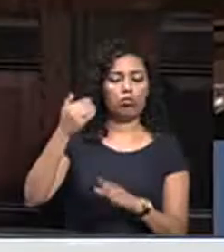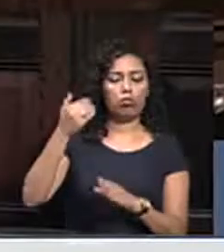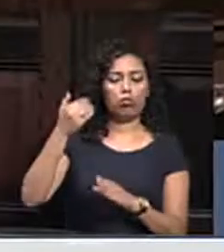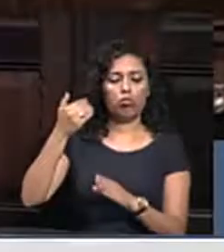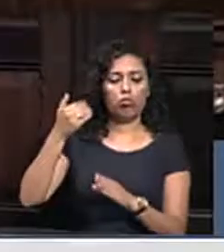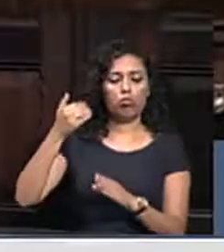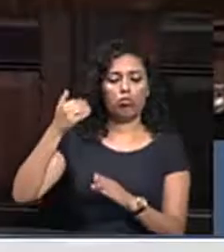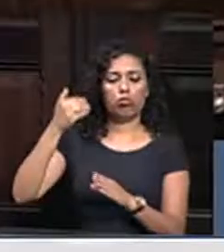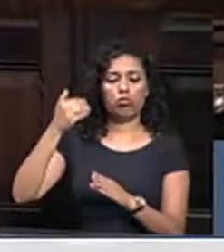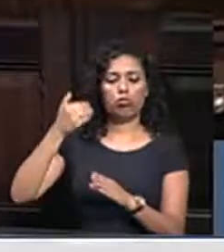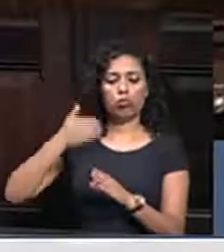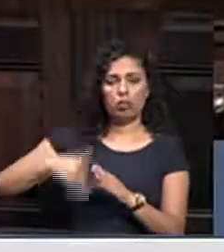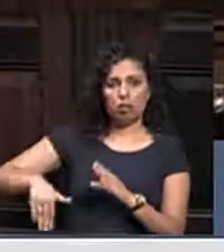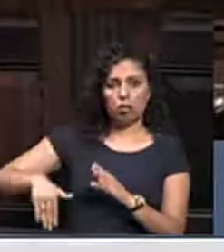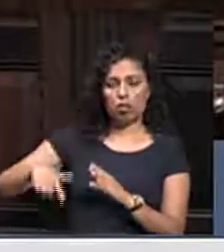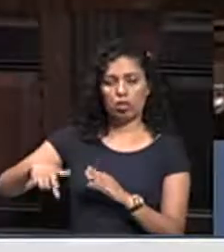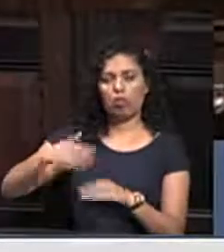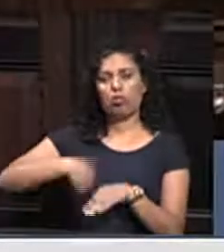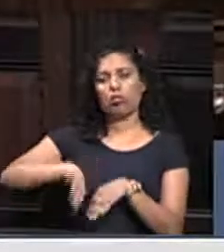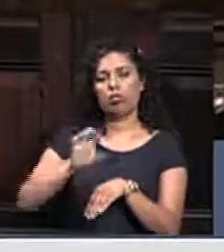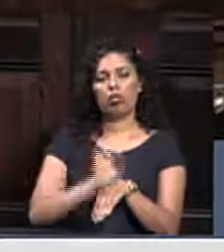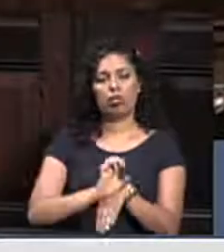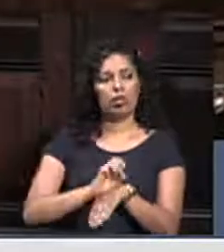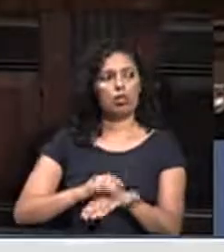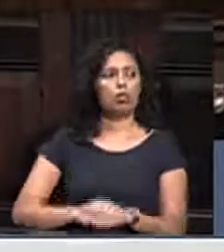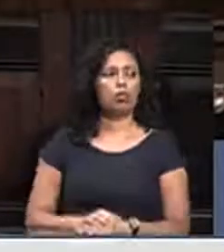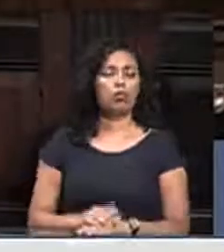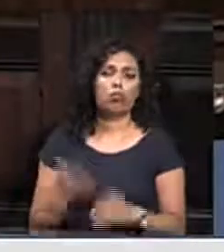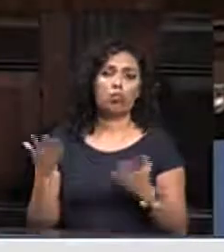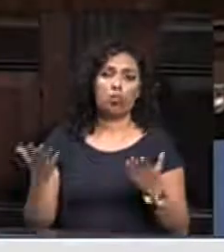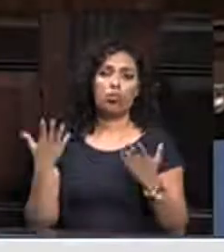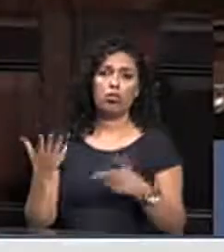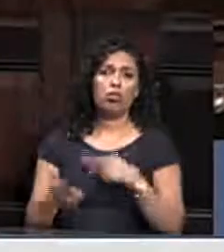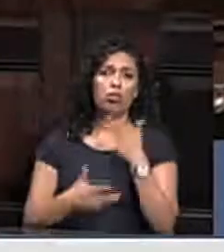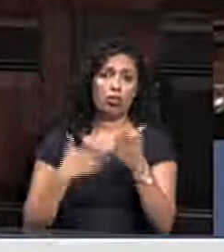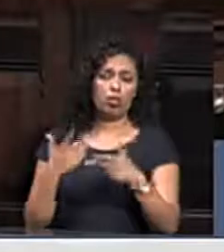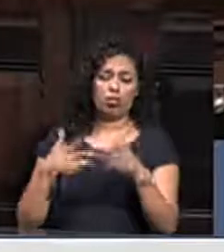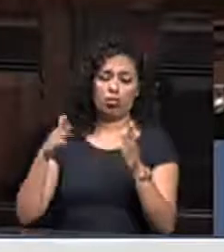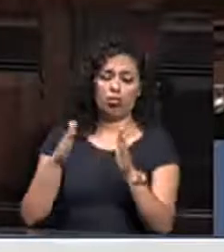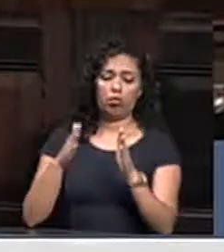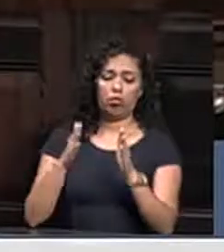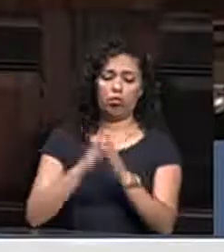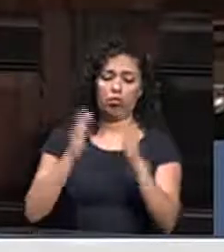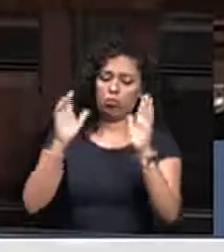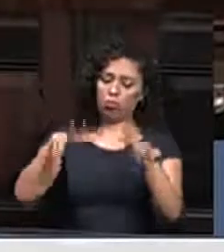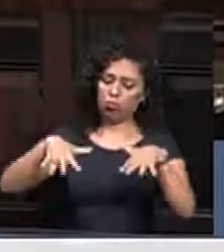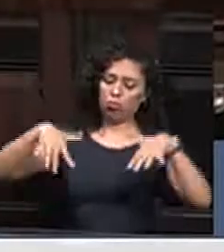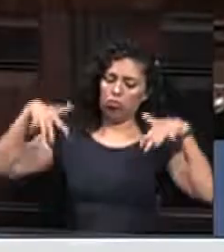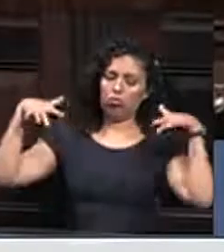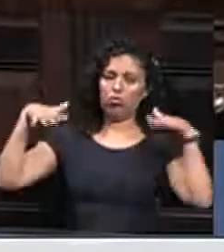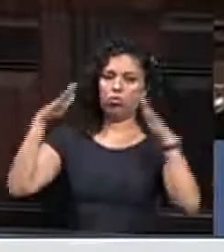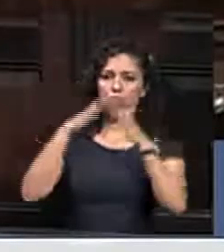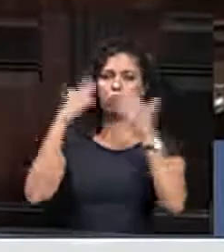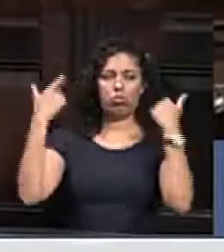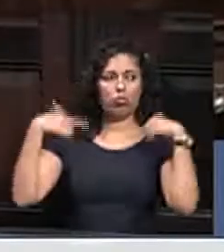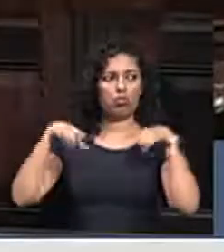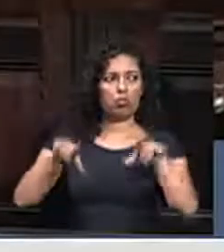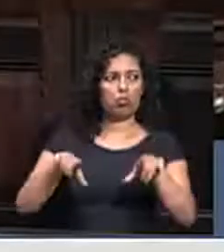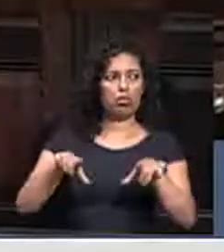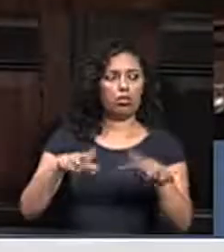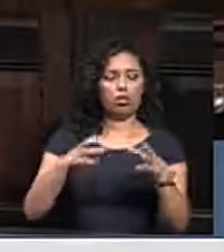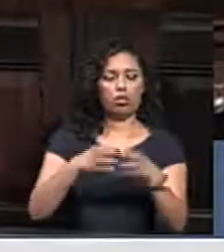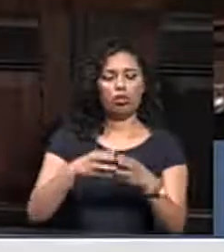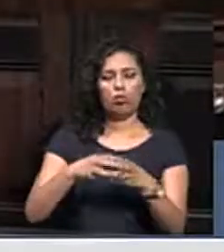secretários de Estado. Queria comunicar ao Parlamento que a bancada